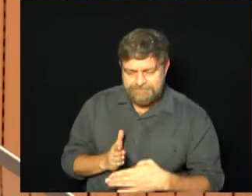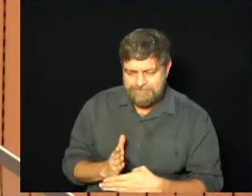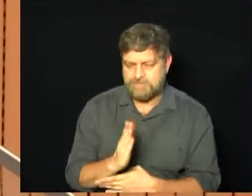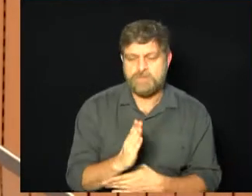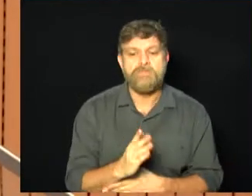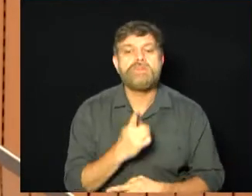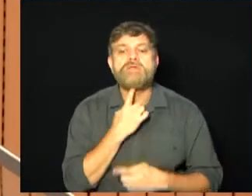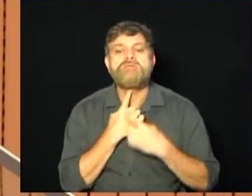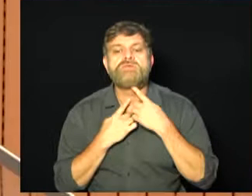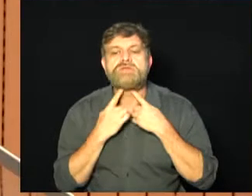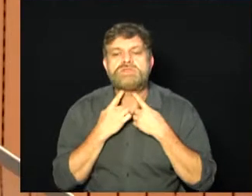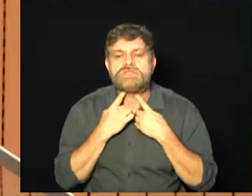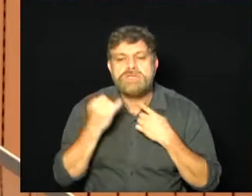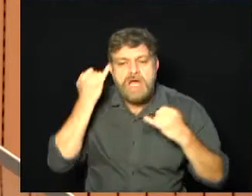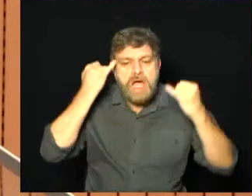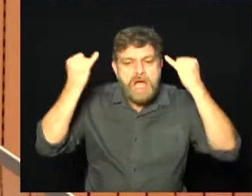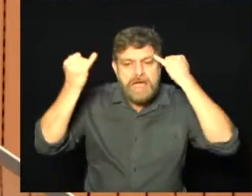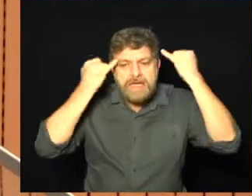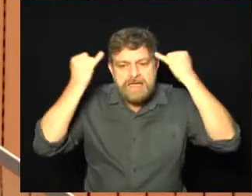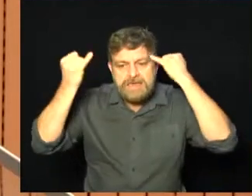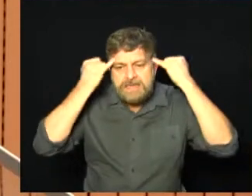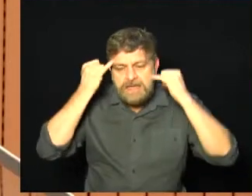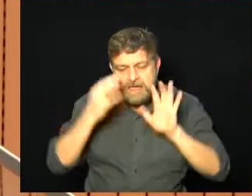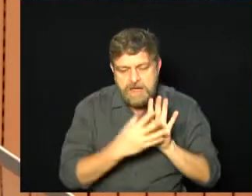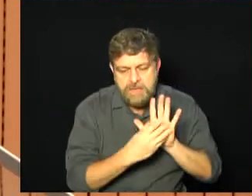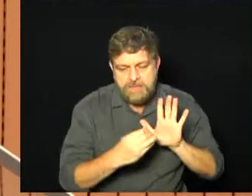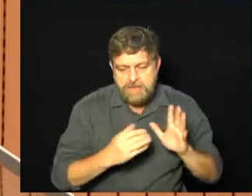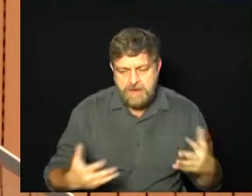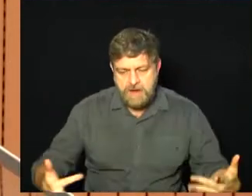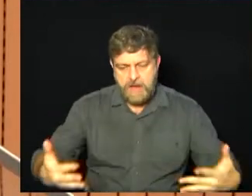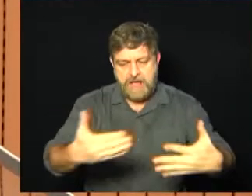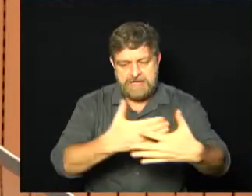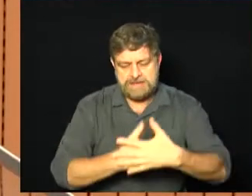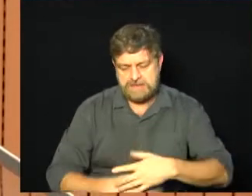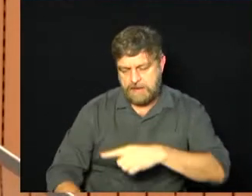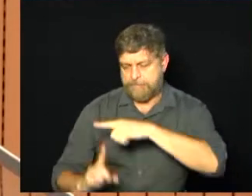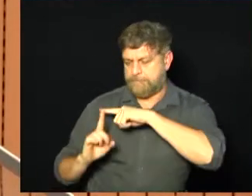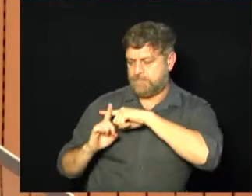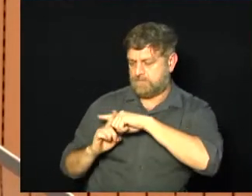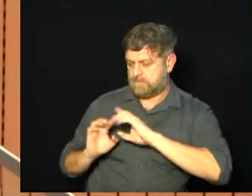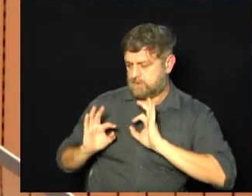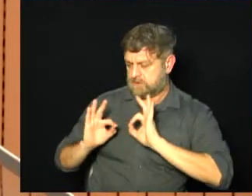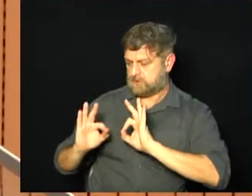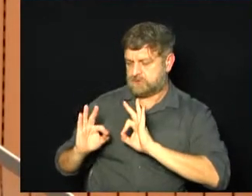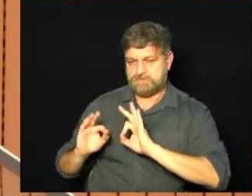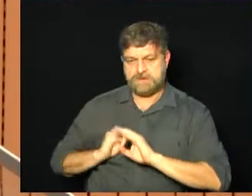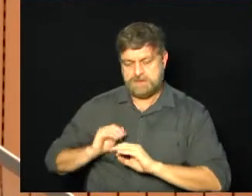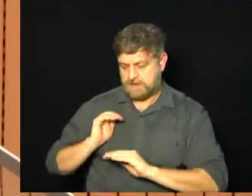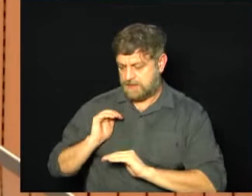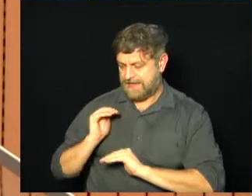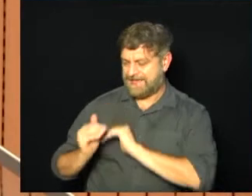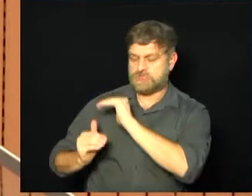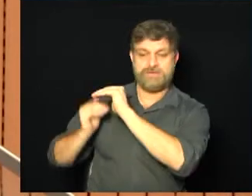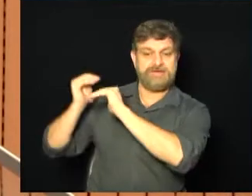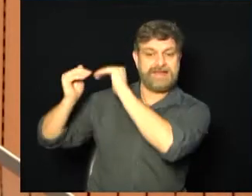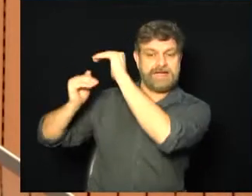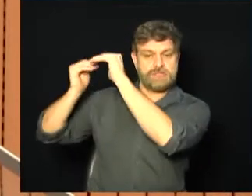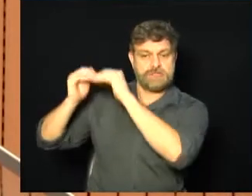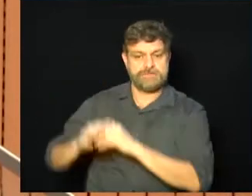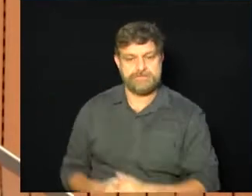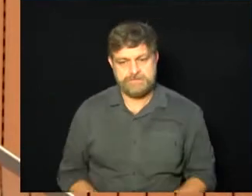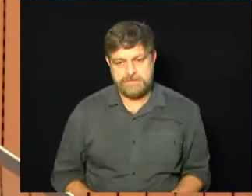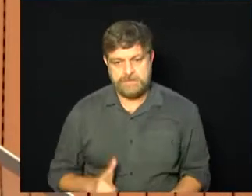disposta a acolher ideias e tendências de ordem positiva e edificante. E